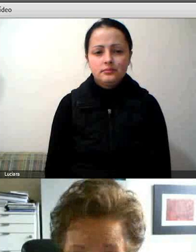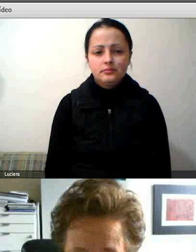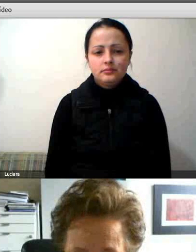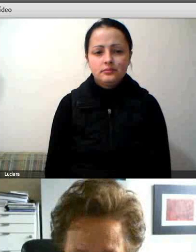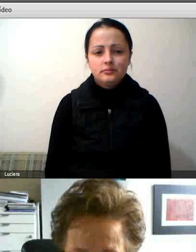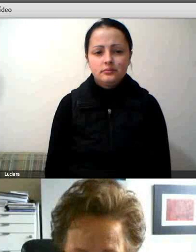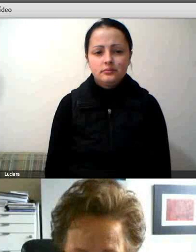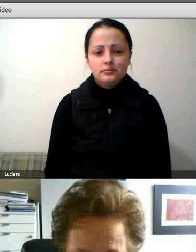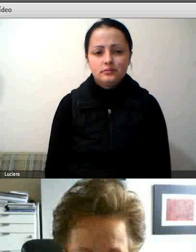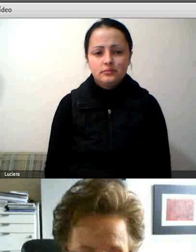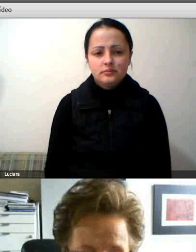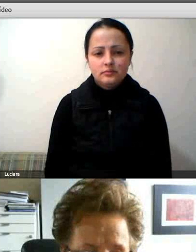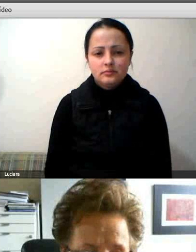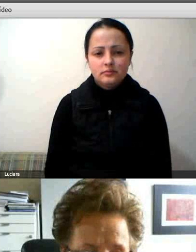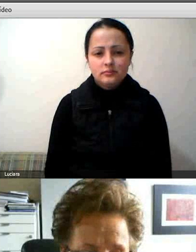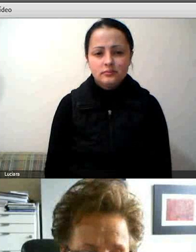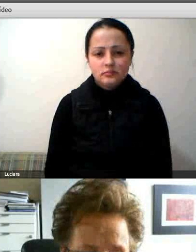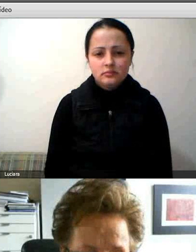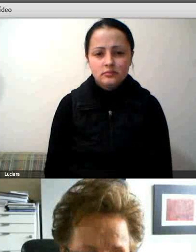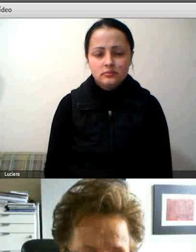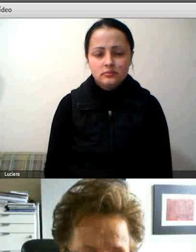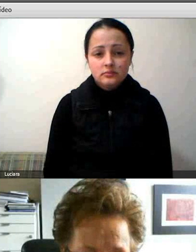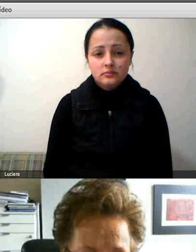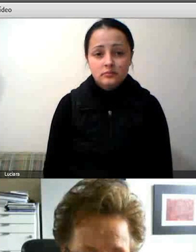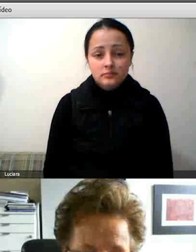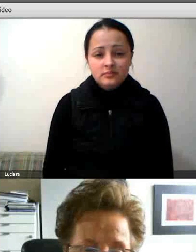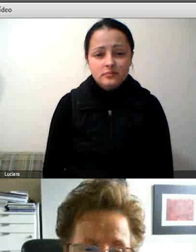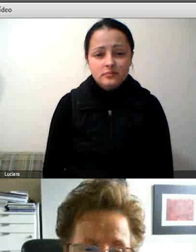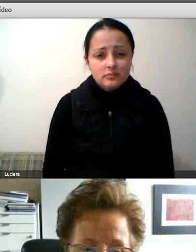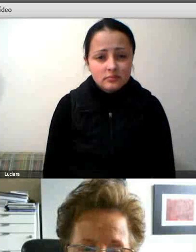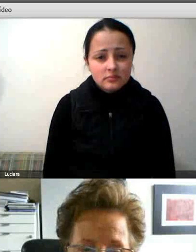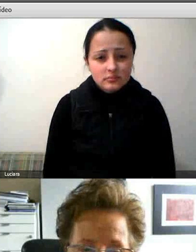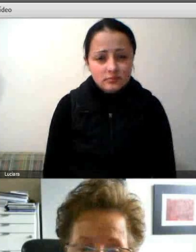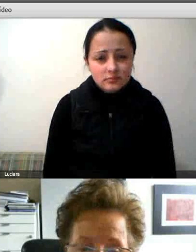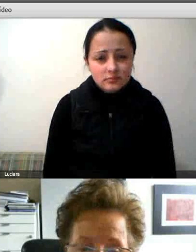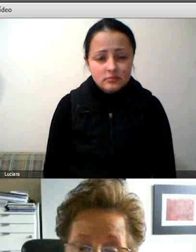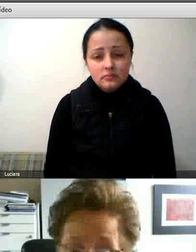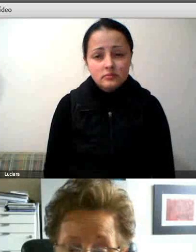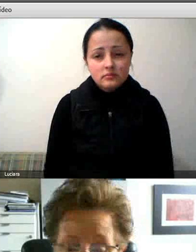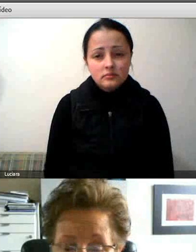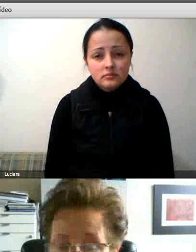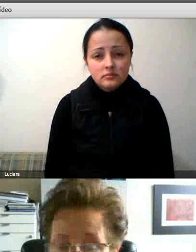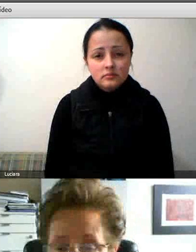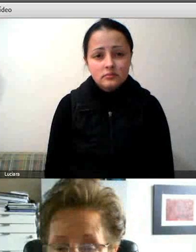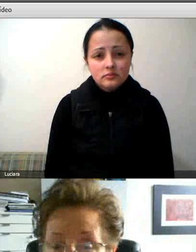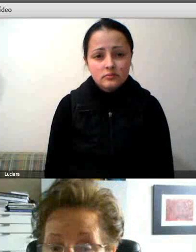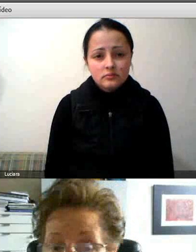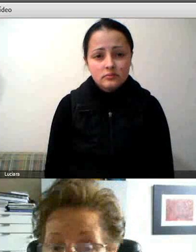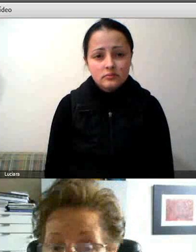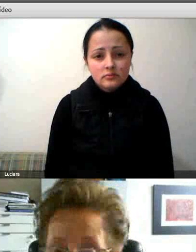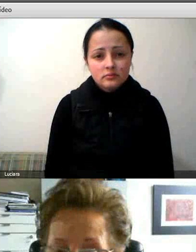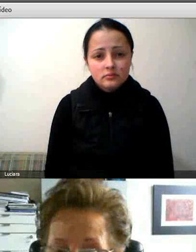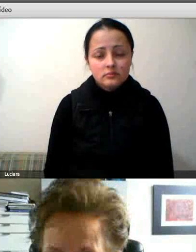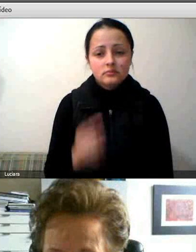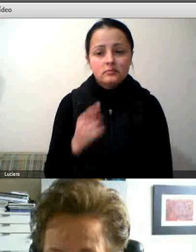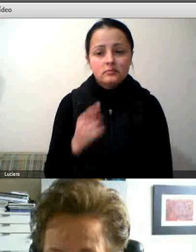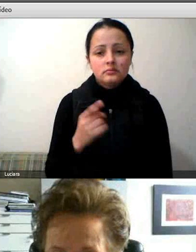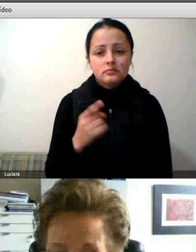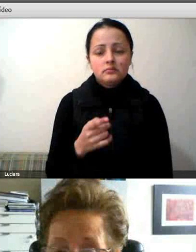2011. Agora, a nossa questão no LEC, na